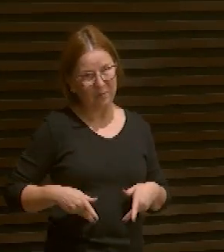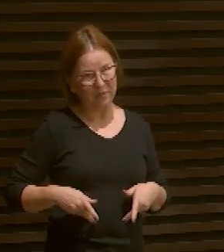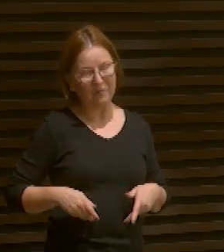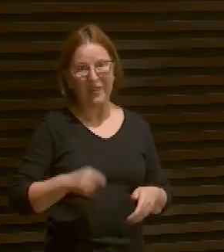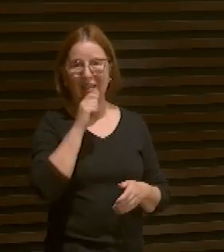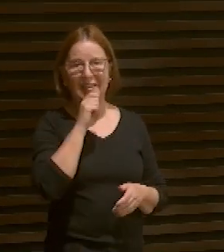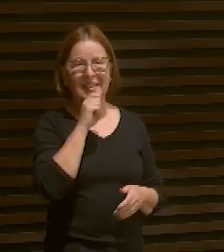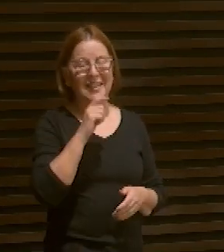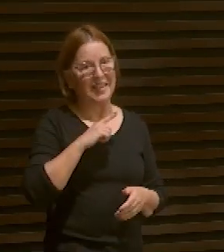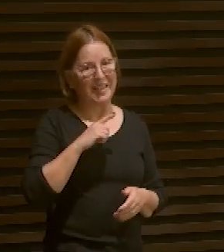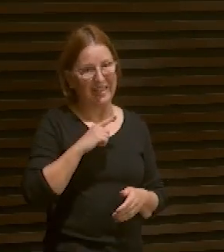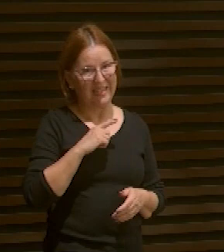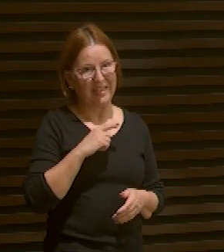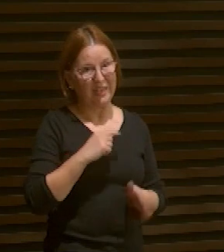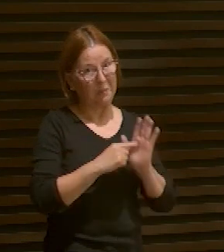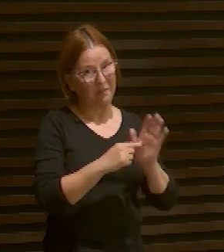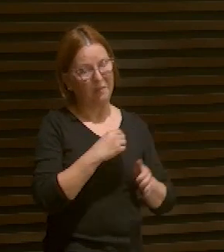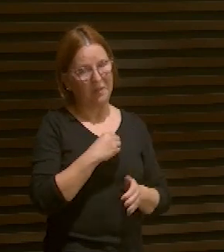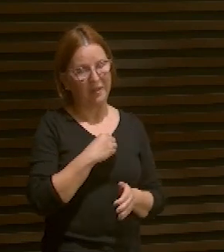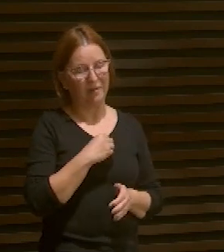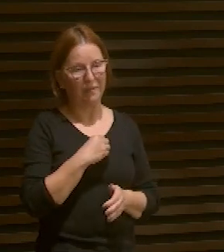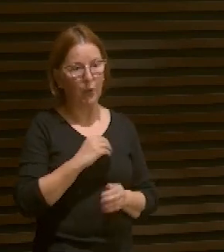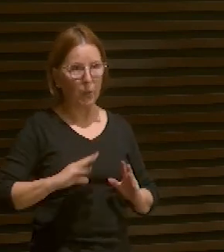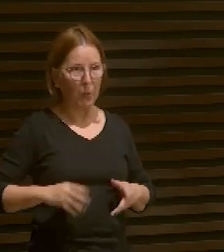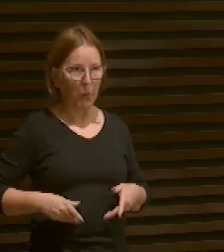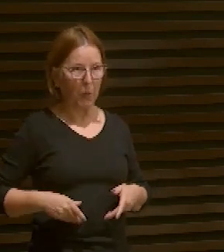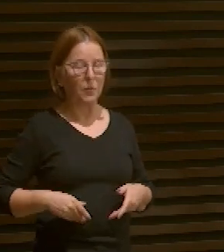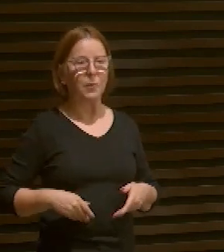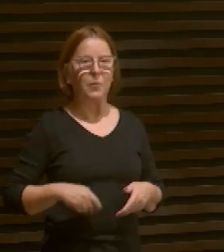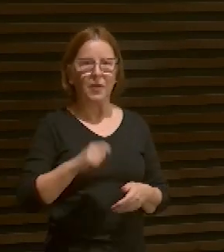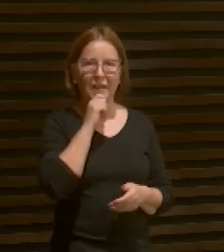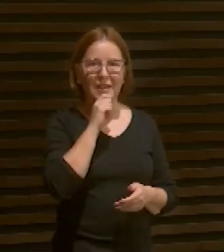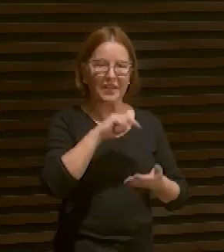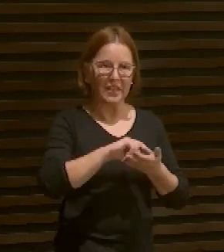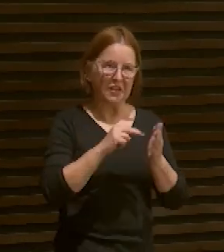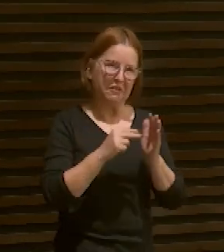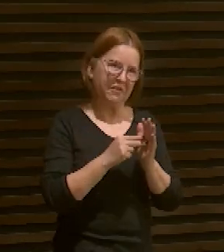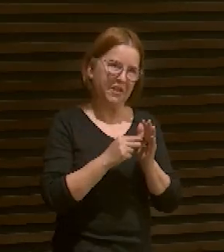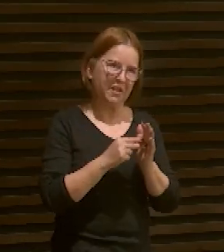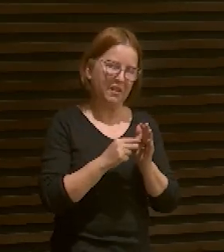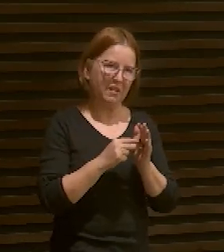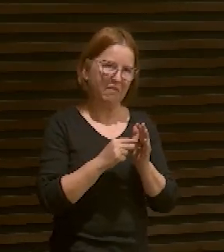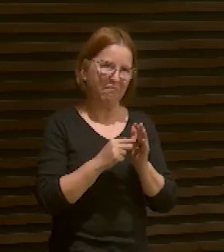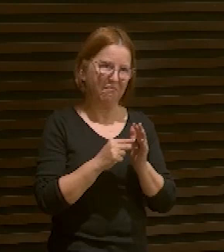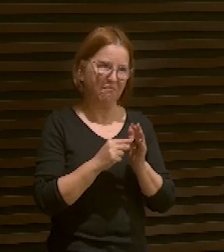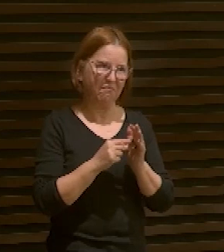manifestação. A carne ainda significa alguma coisa no nosso